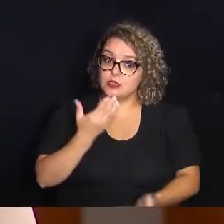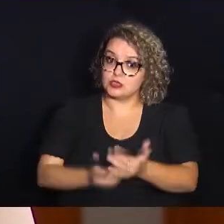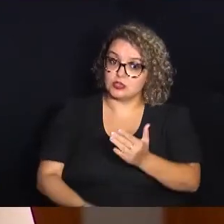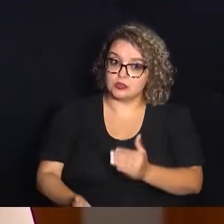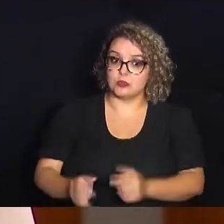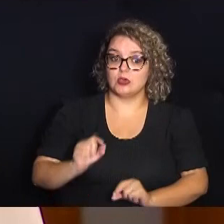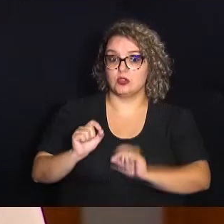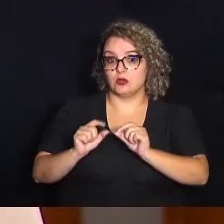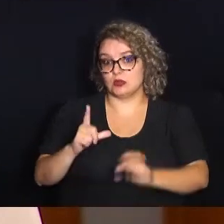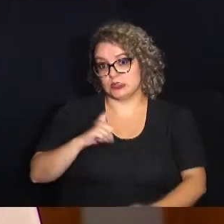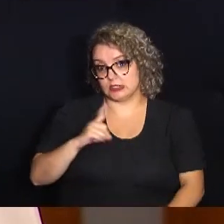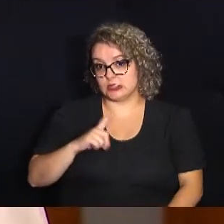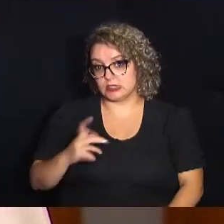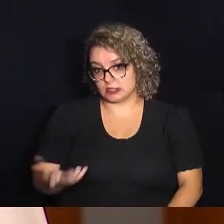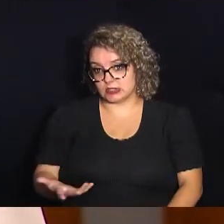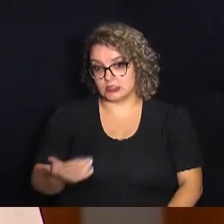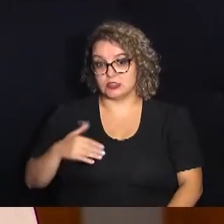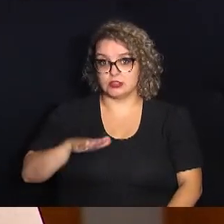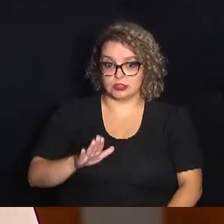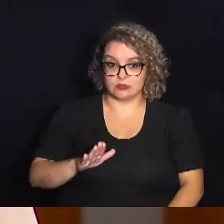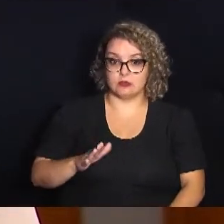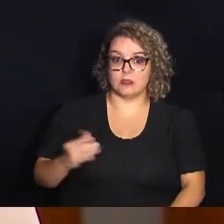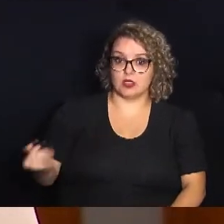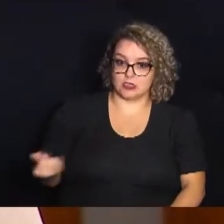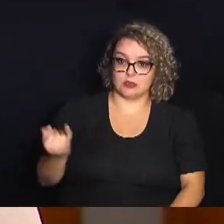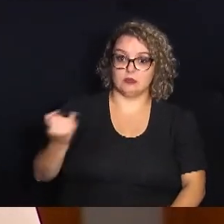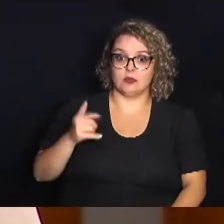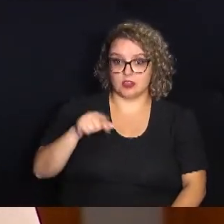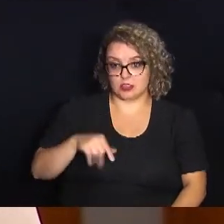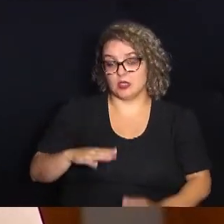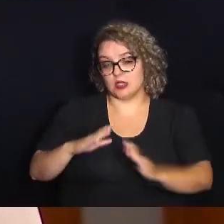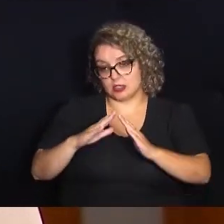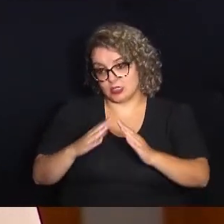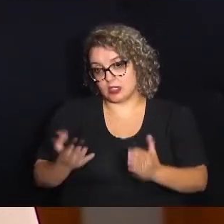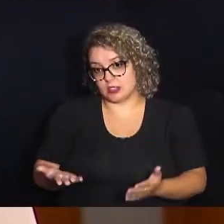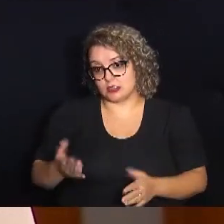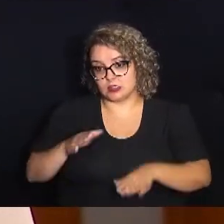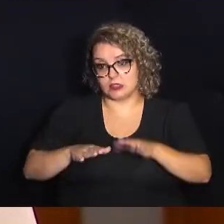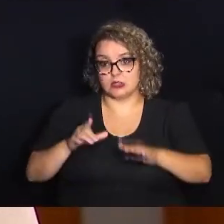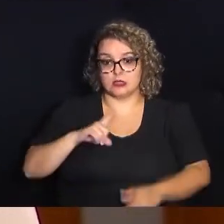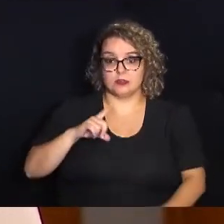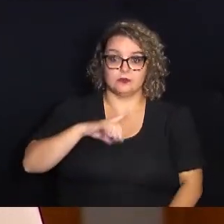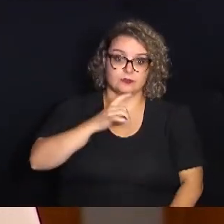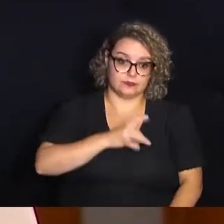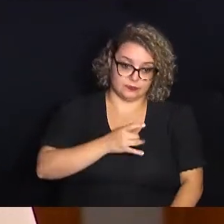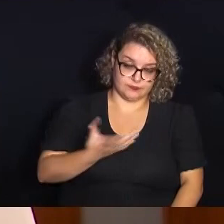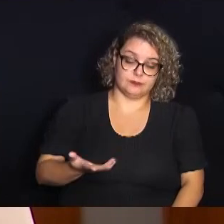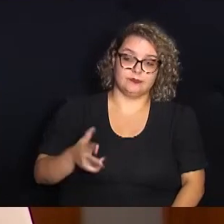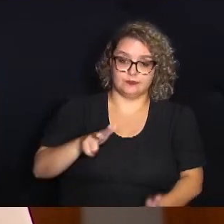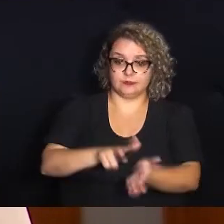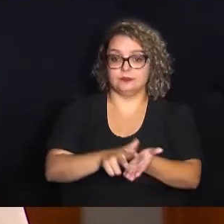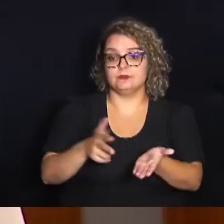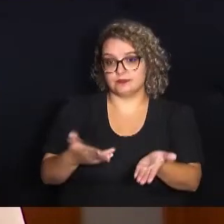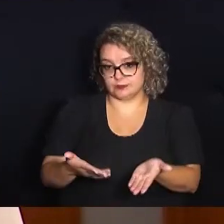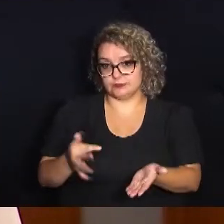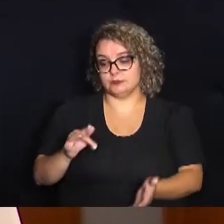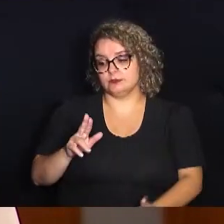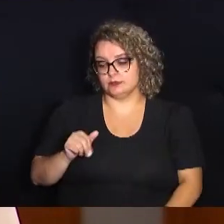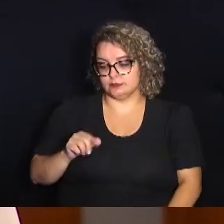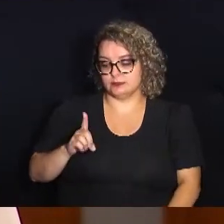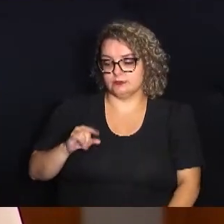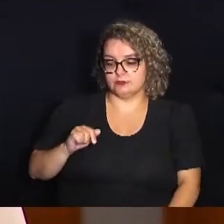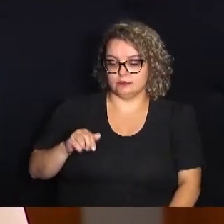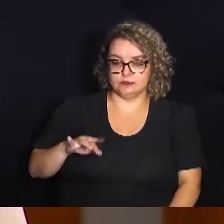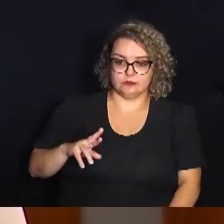medo de perder aquilo que ela tem de mais bem precioso que é sua casa às vezes ela tem um certo medo e com a regularização